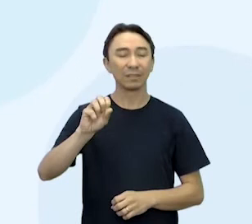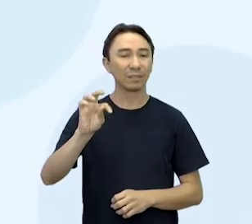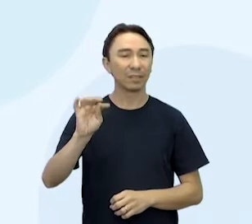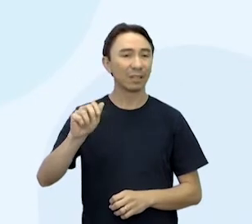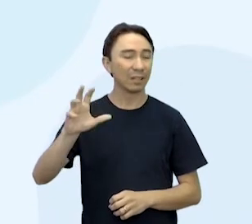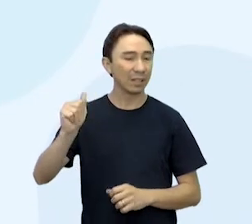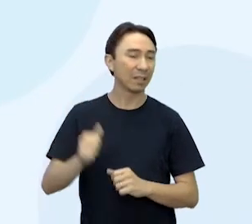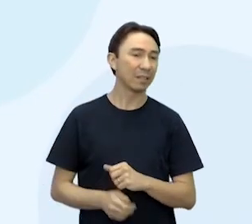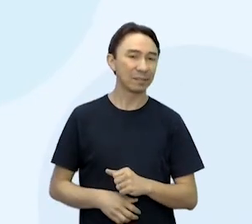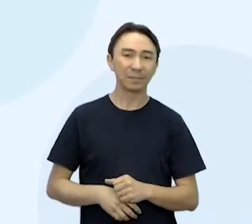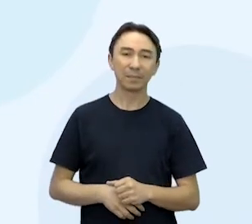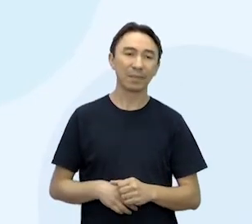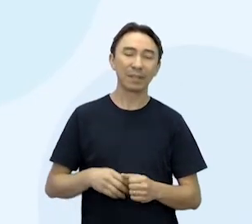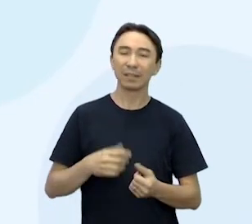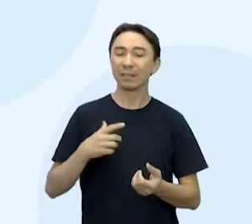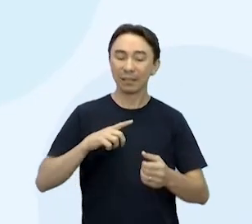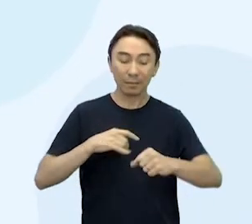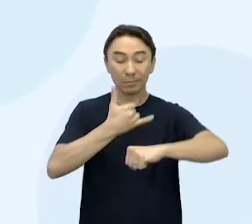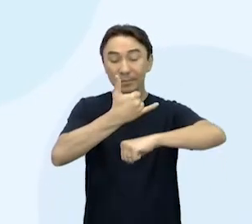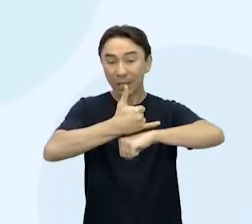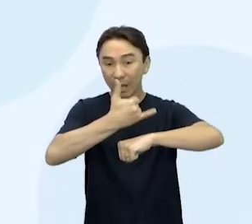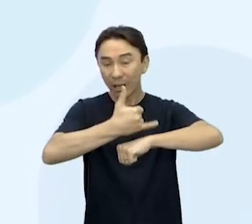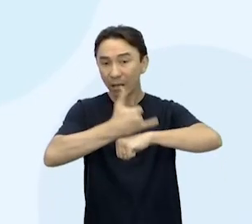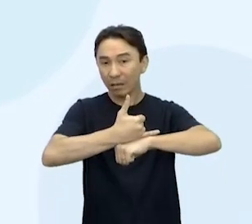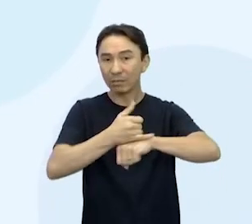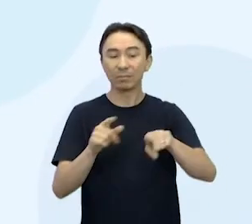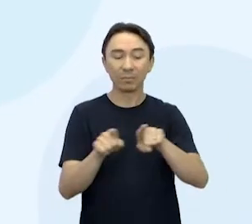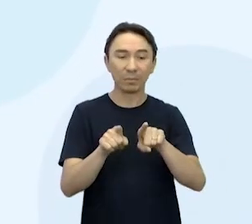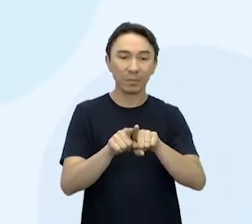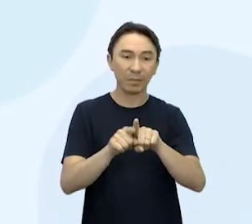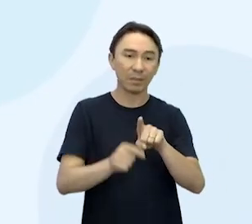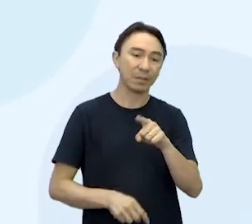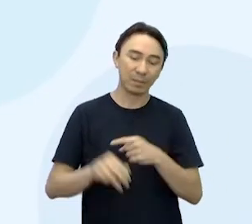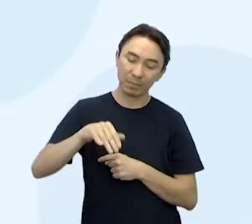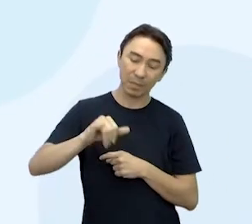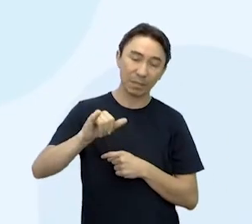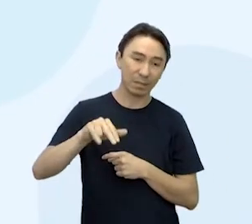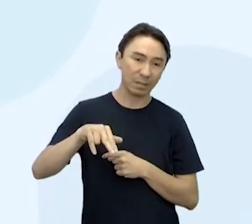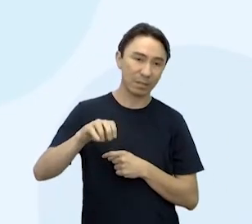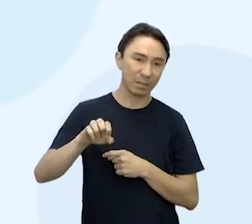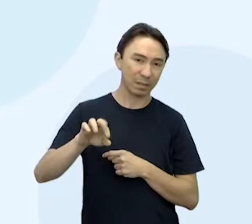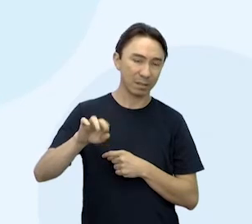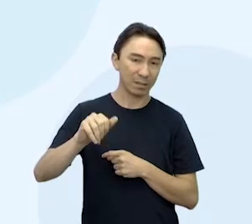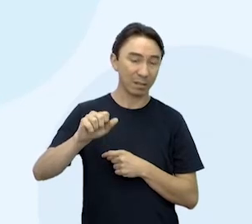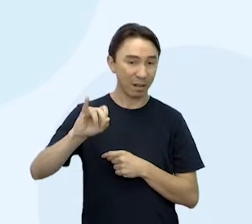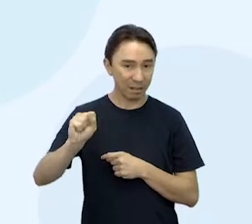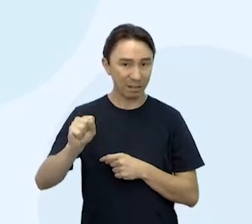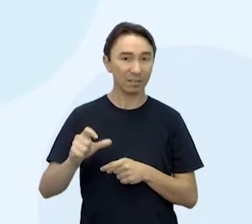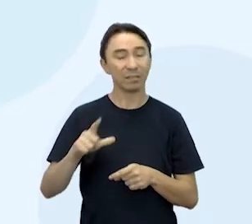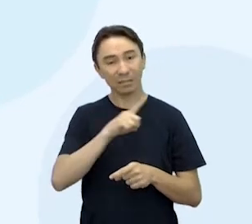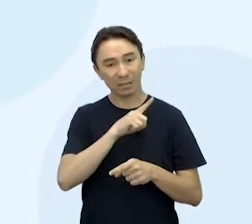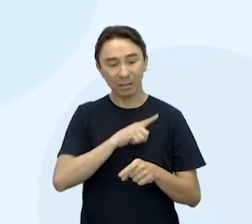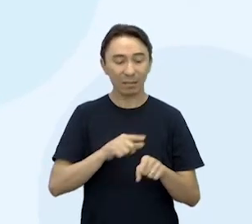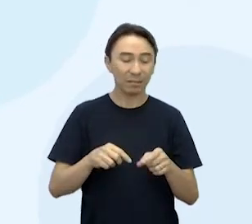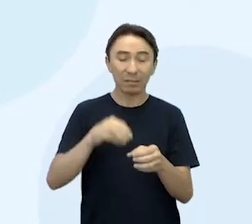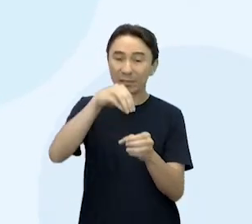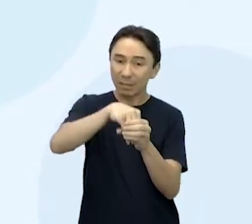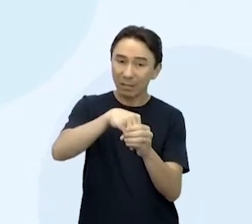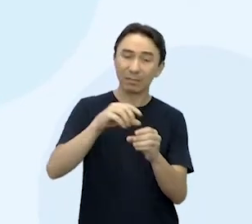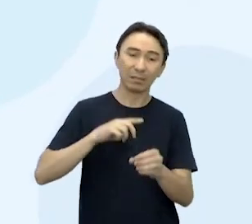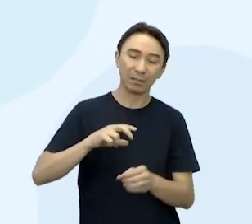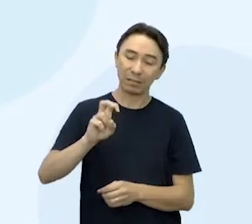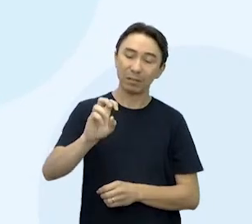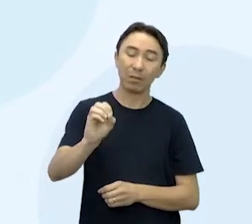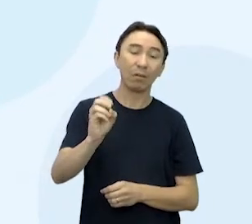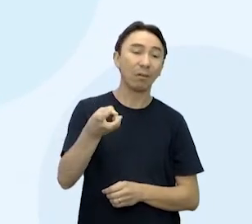sais, metais e a maior parte dos minerais que são formados por óxidos, tá? Alguns